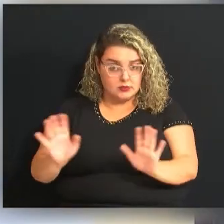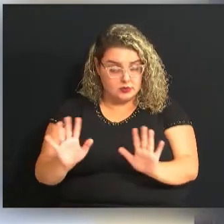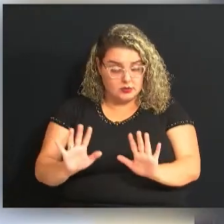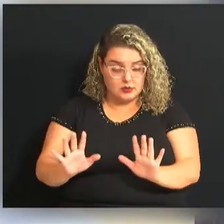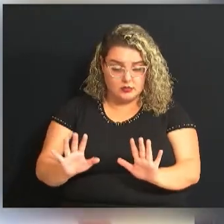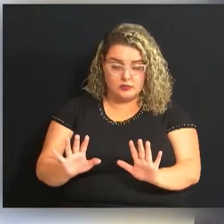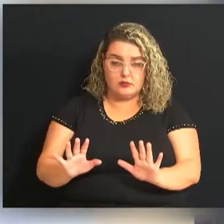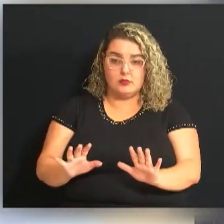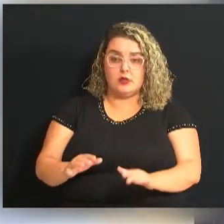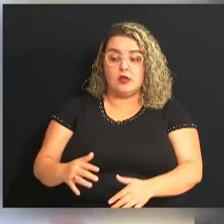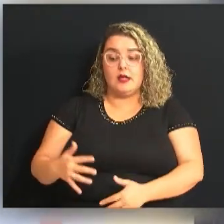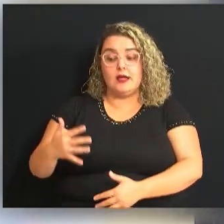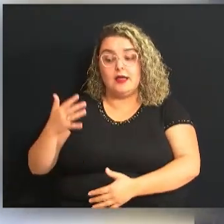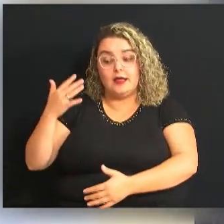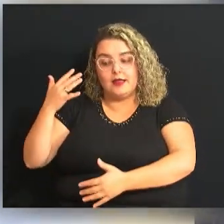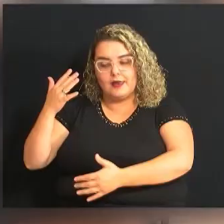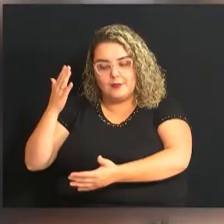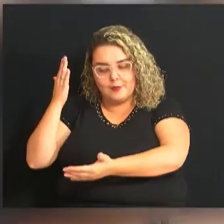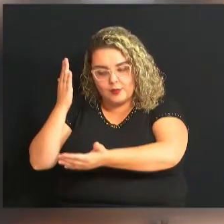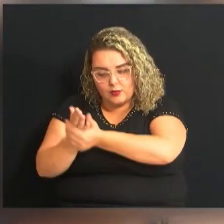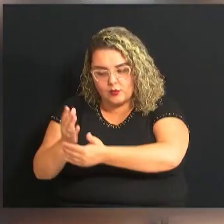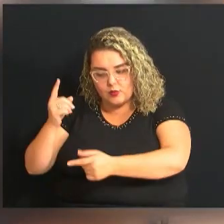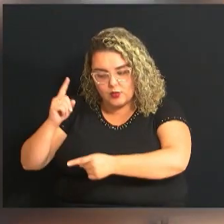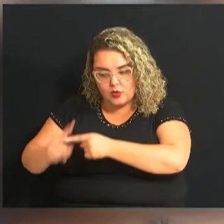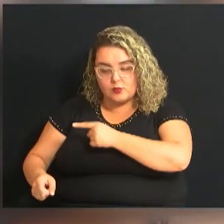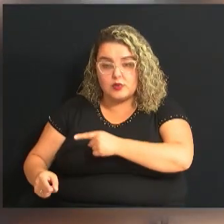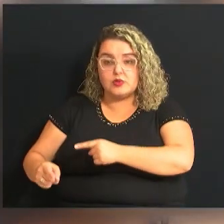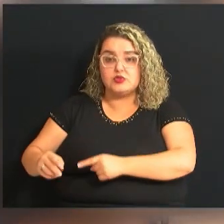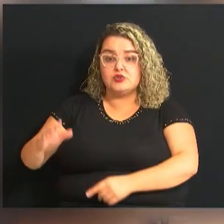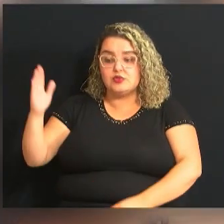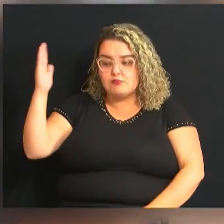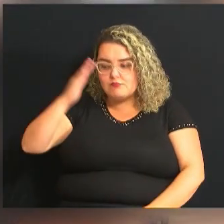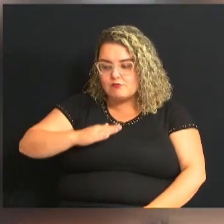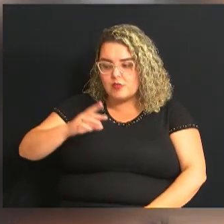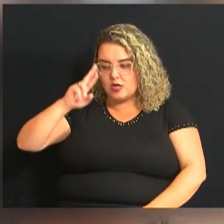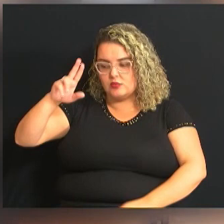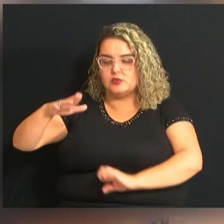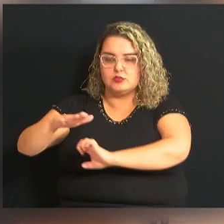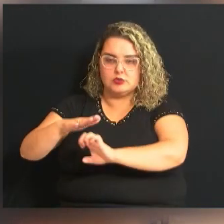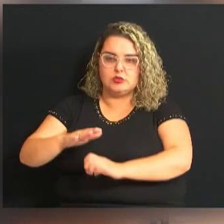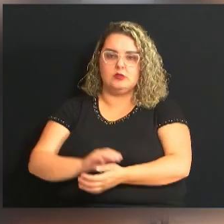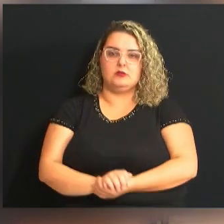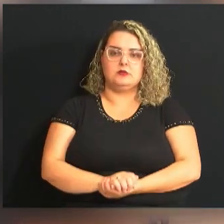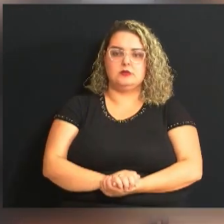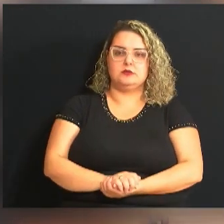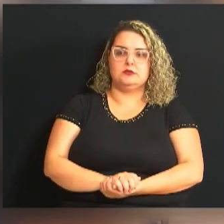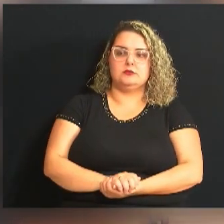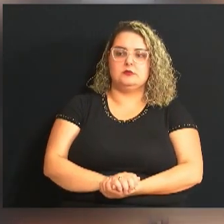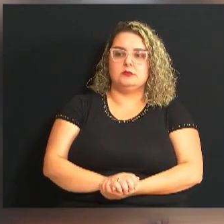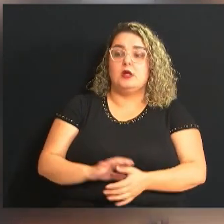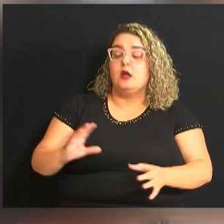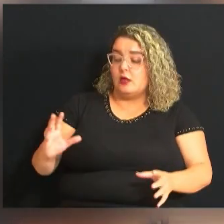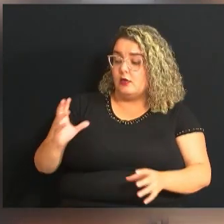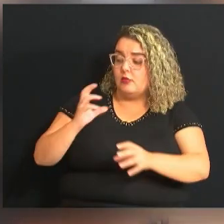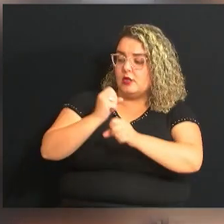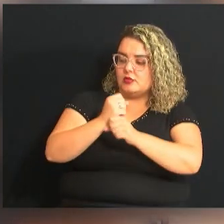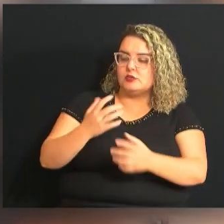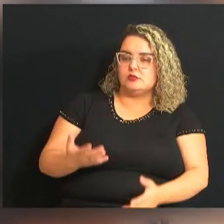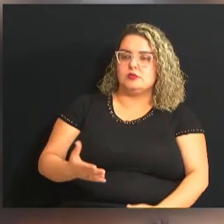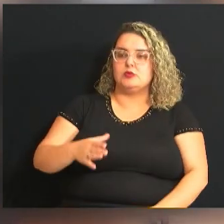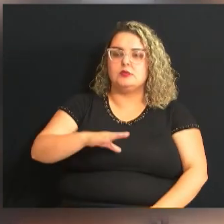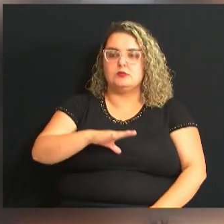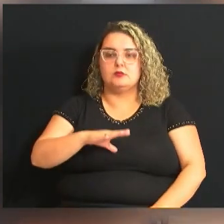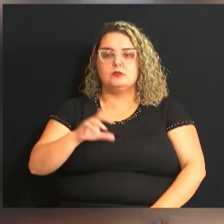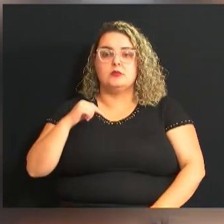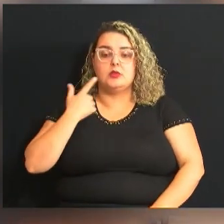impedir a ação de maus empresários. É uma somatória para a cidade, para a gente poder cada vez